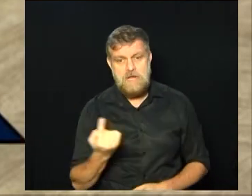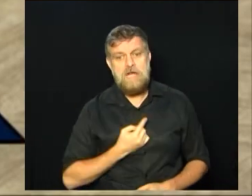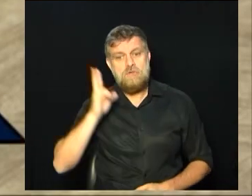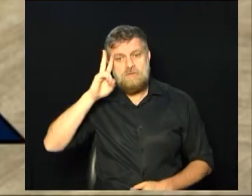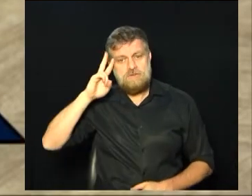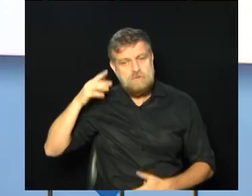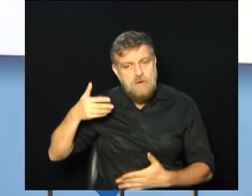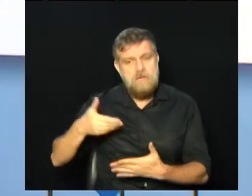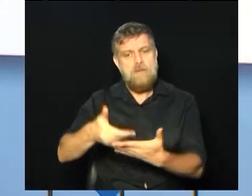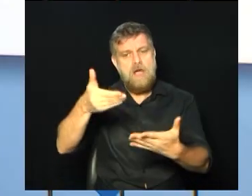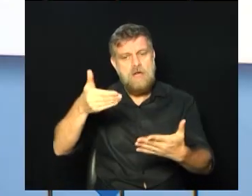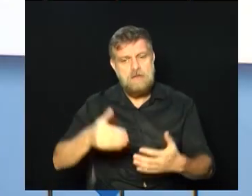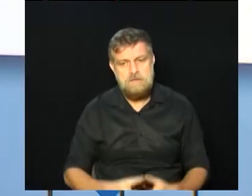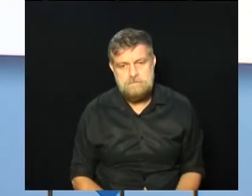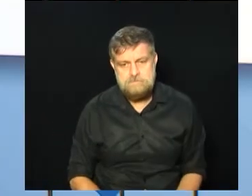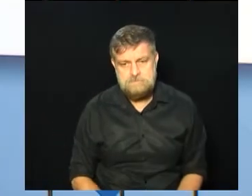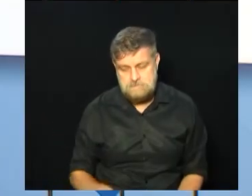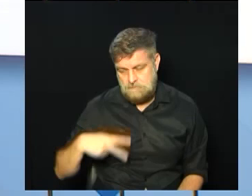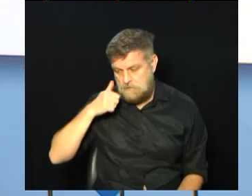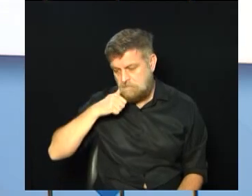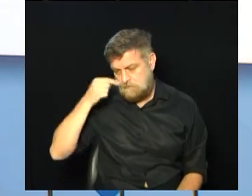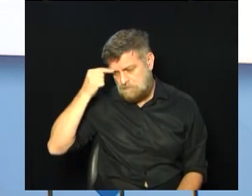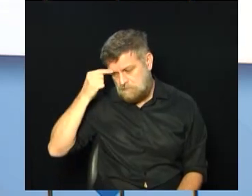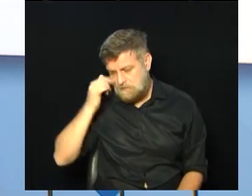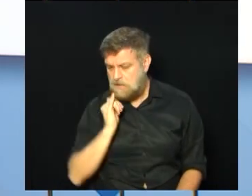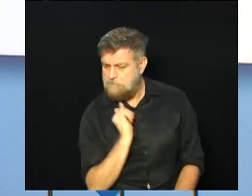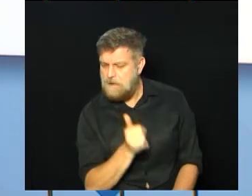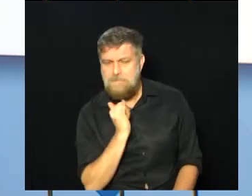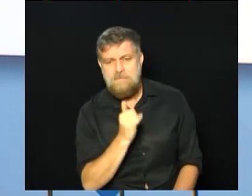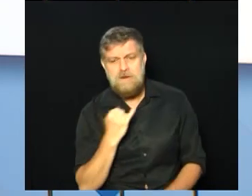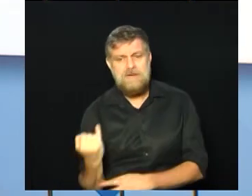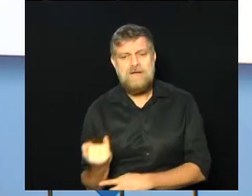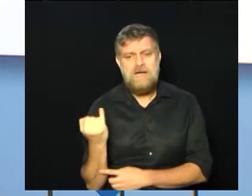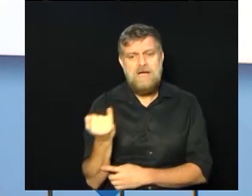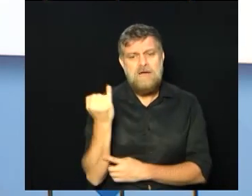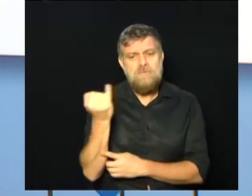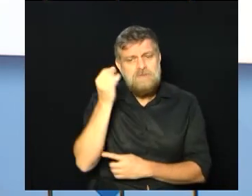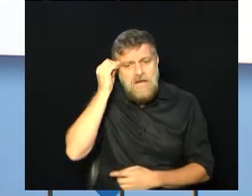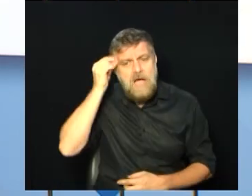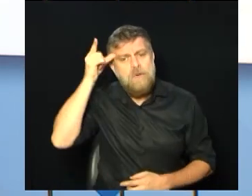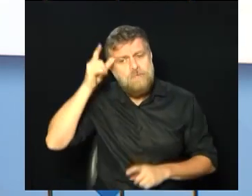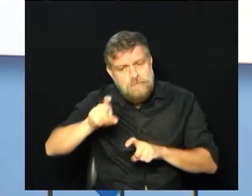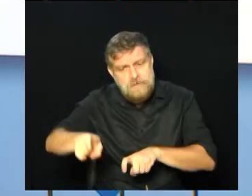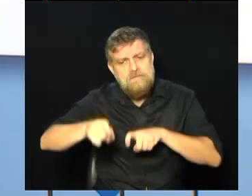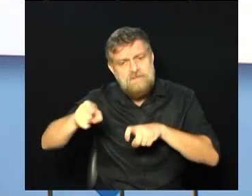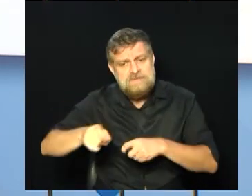história. A vereadora ressalta ainda a importância do valor cultural da Fazenda